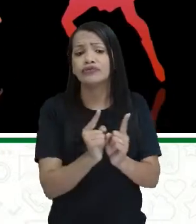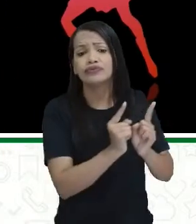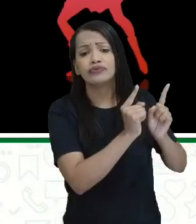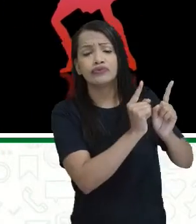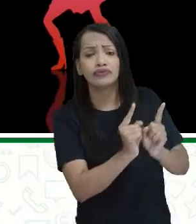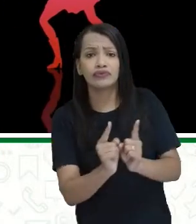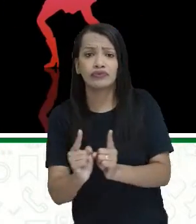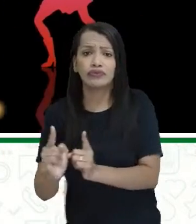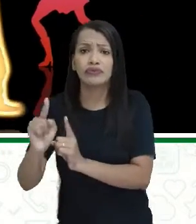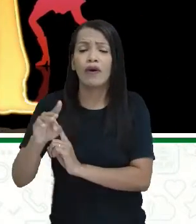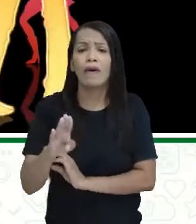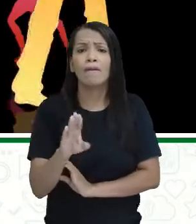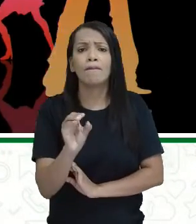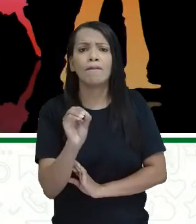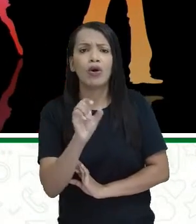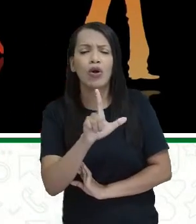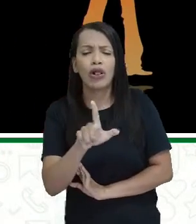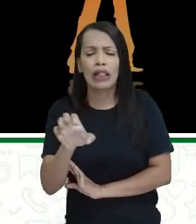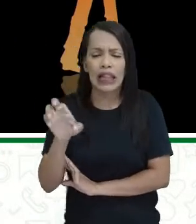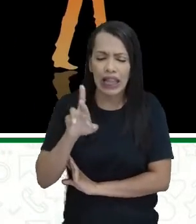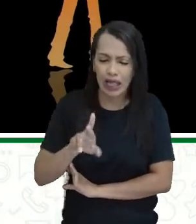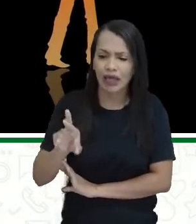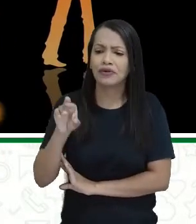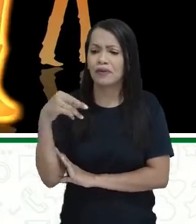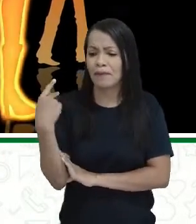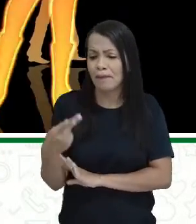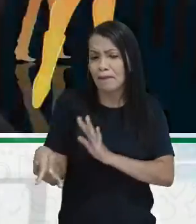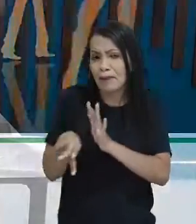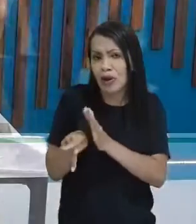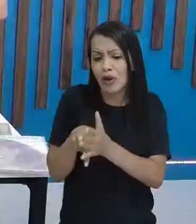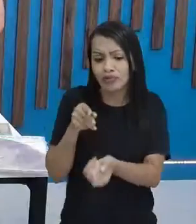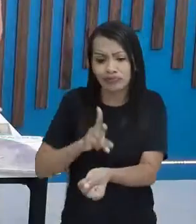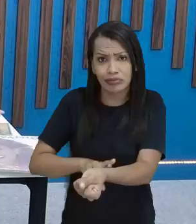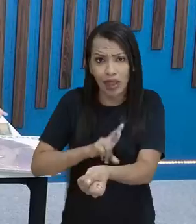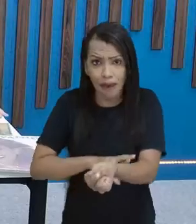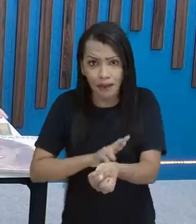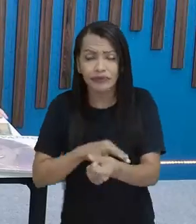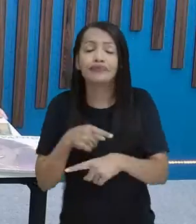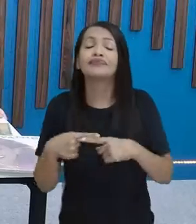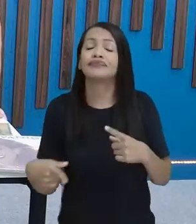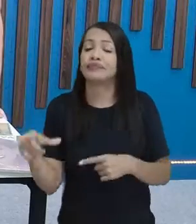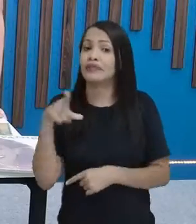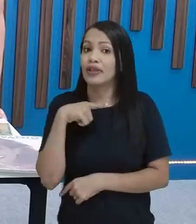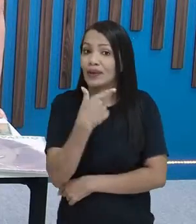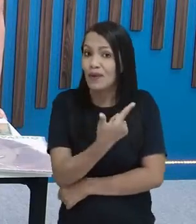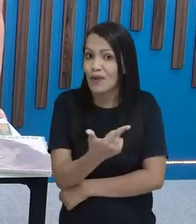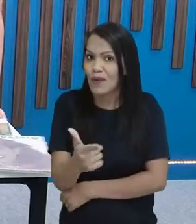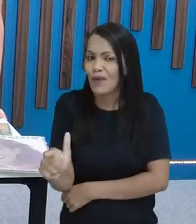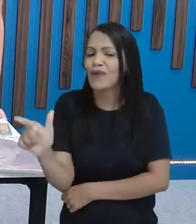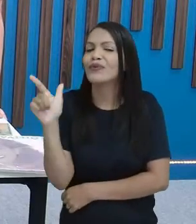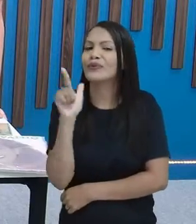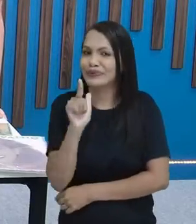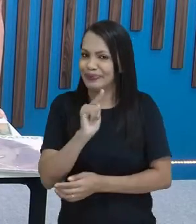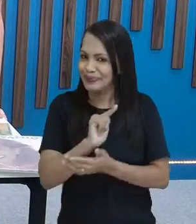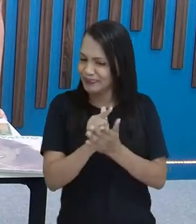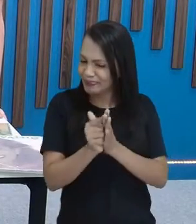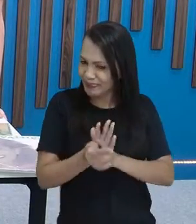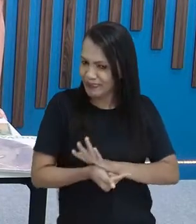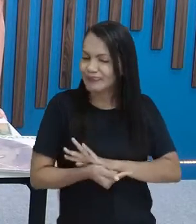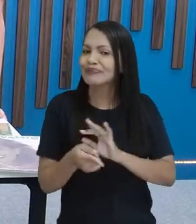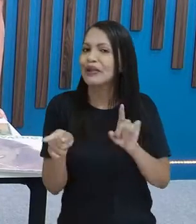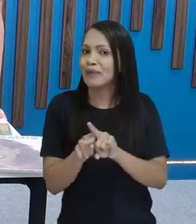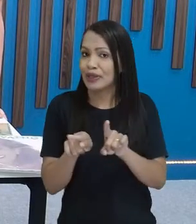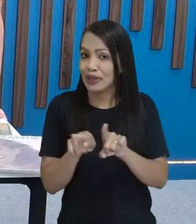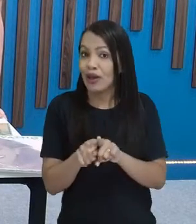Né? O ritmo Bem da conhecidos música. esses gêneros, né? Isso, definindo. Mas existem outras